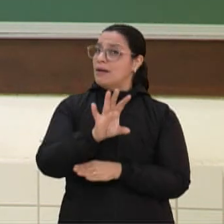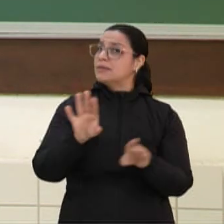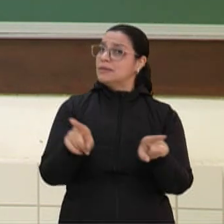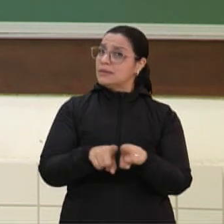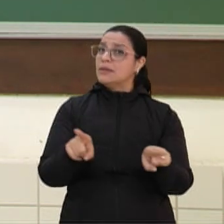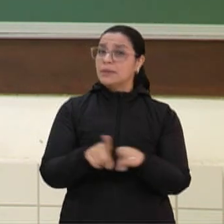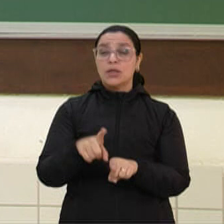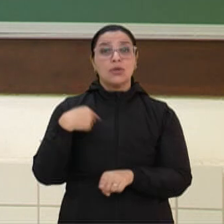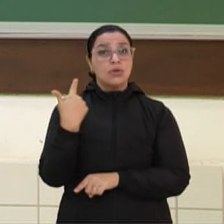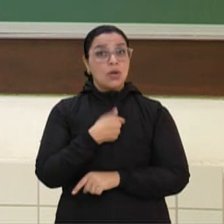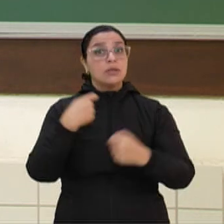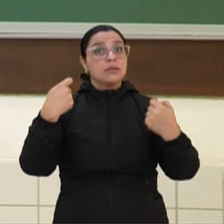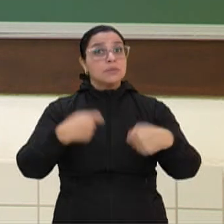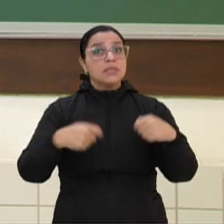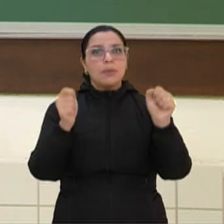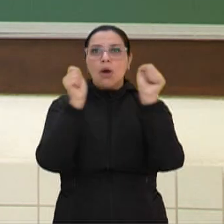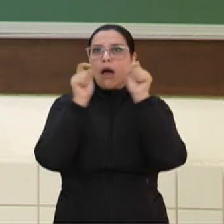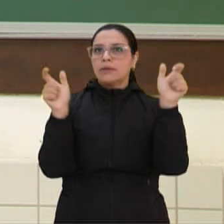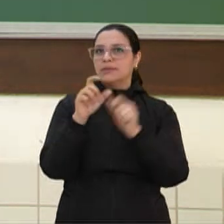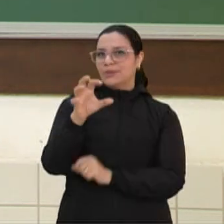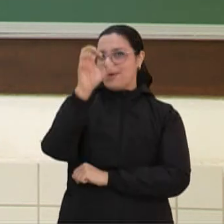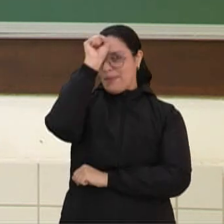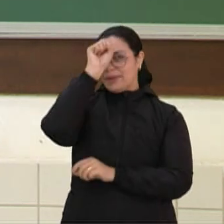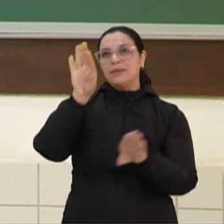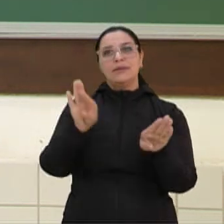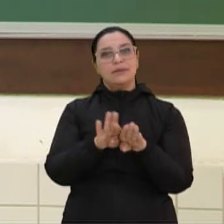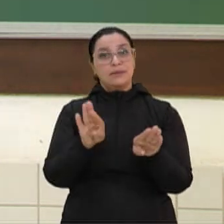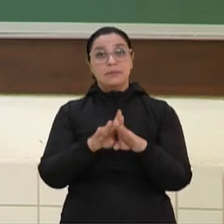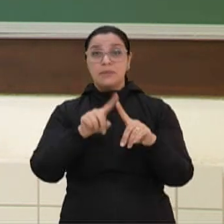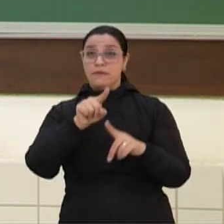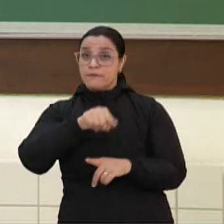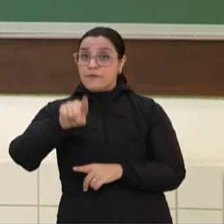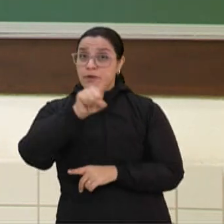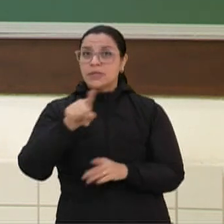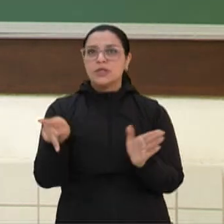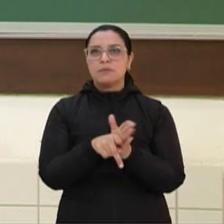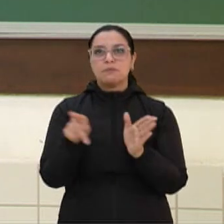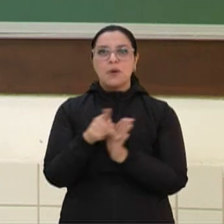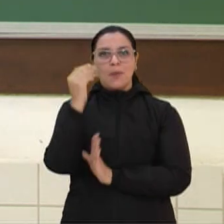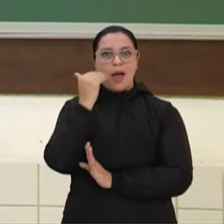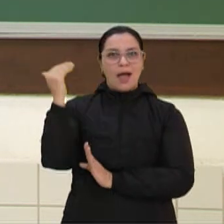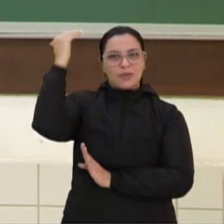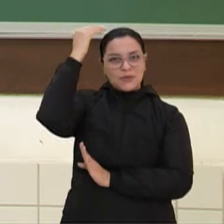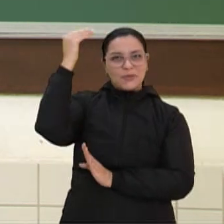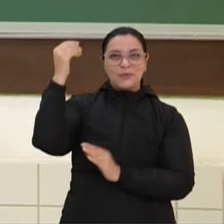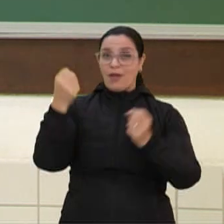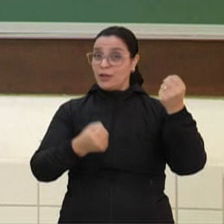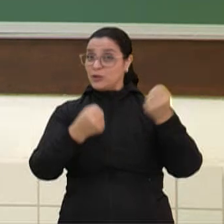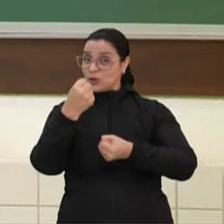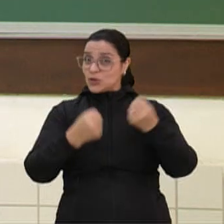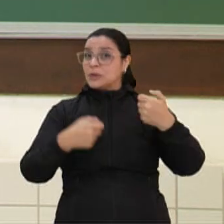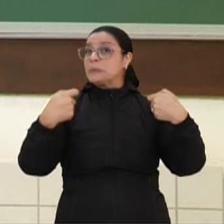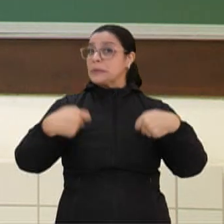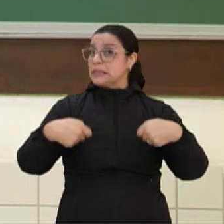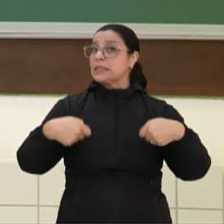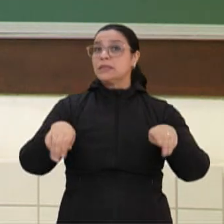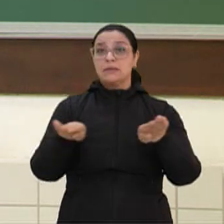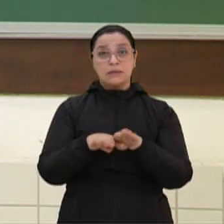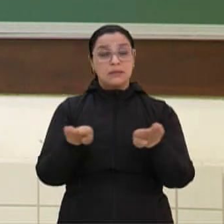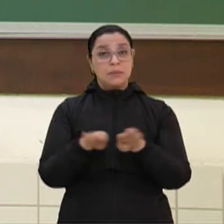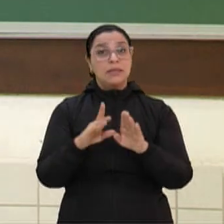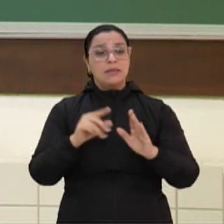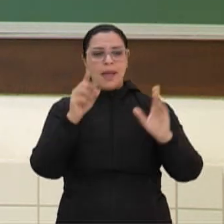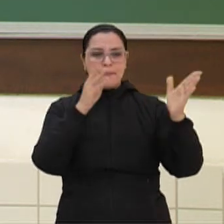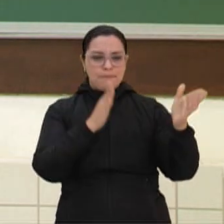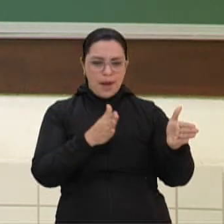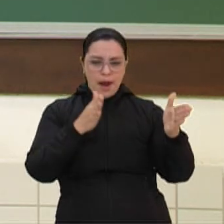que a gente precisa aprender, porque quando vocês estiverem na fase adulta, vocês têm que estar com